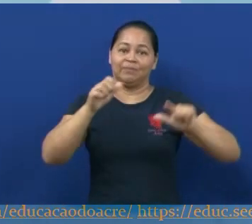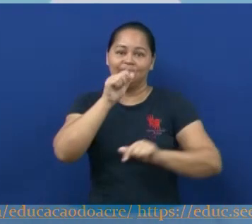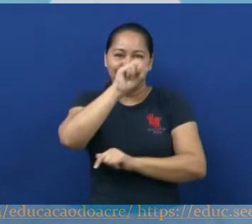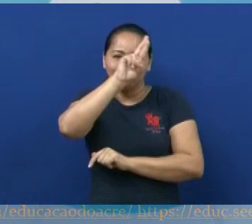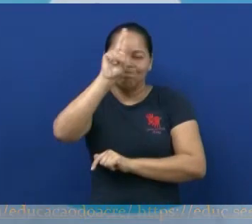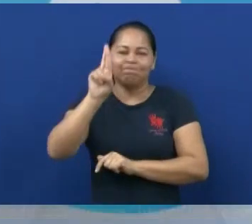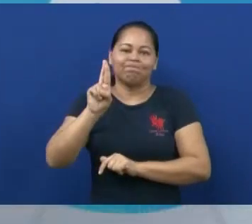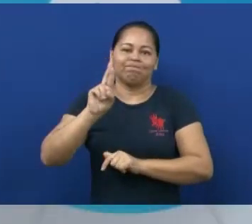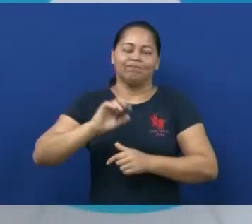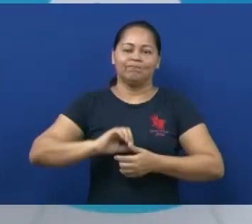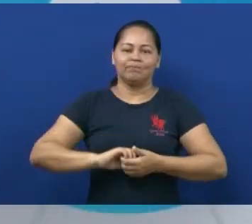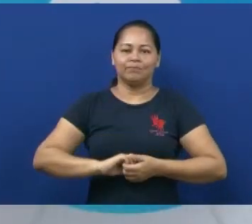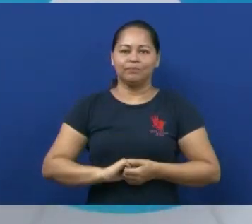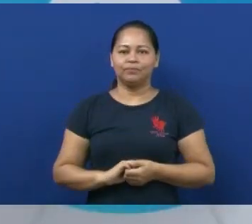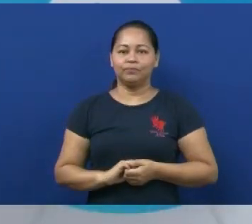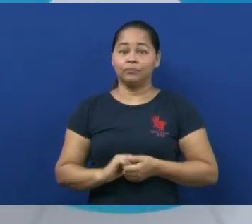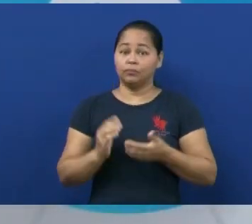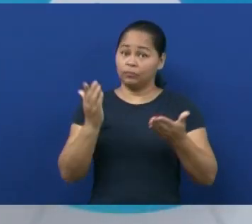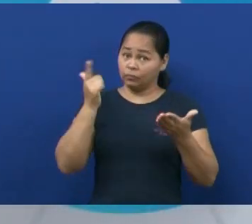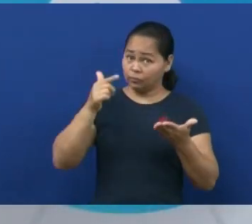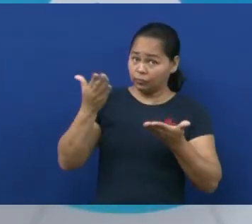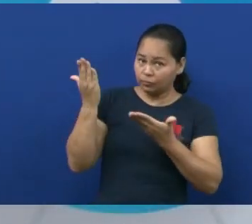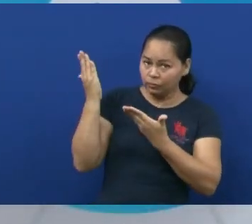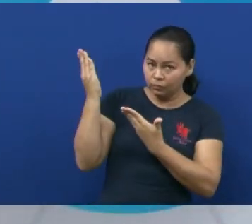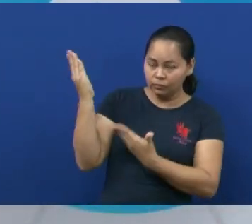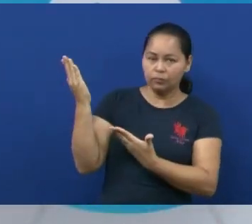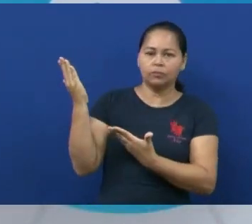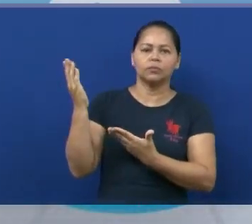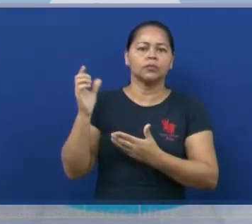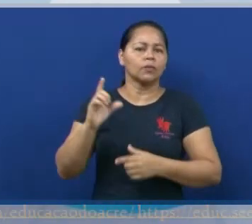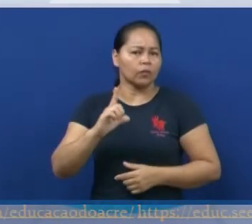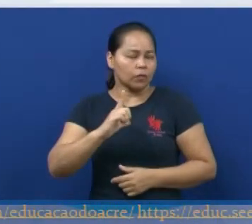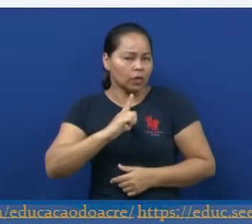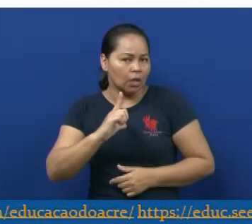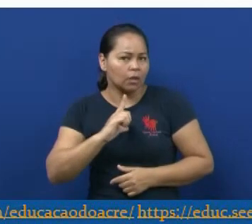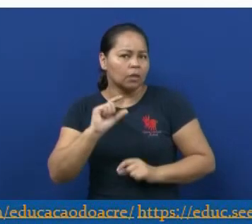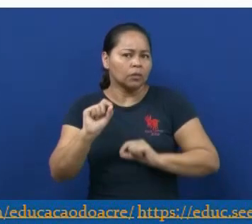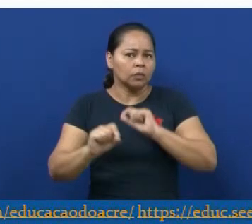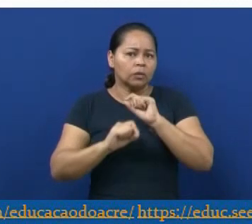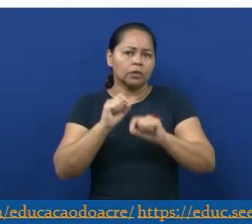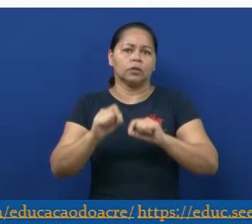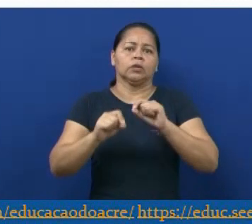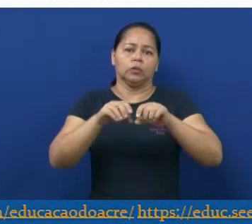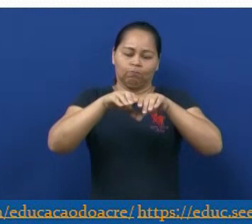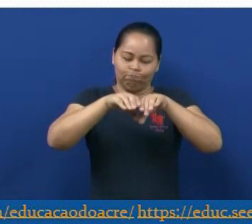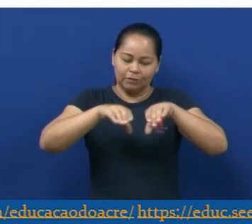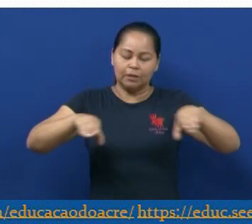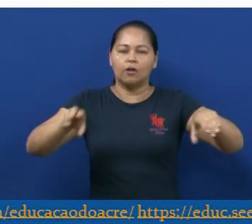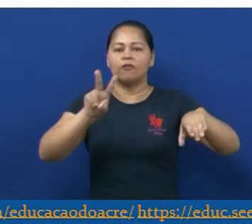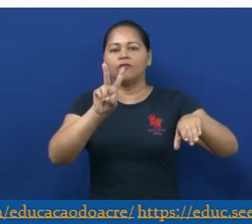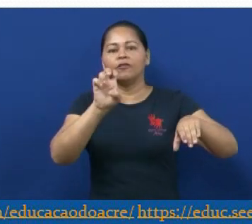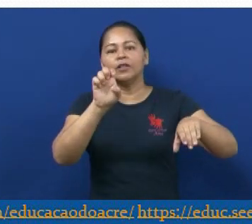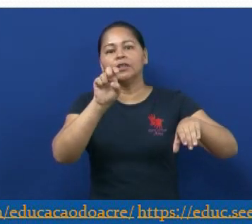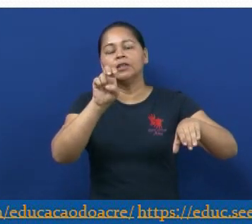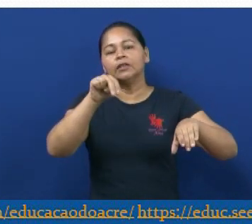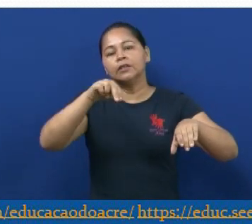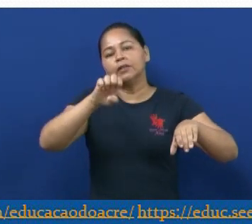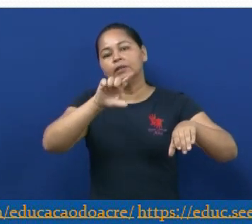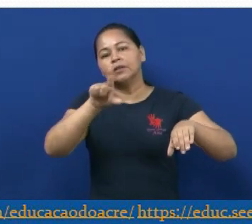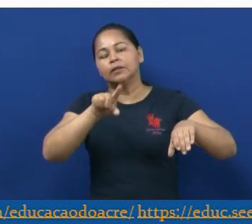ar. No próximo slide, temos aí o Canal de Veneza, na